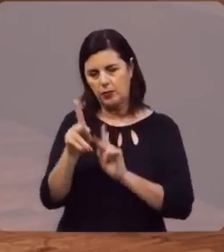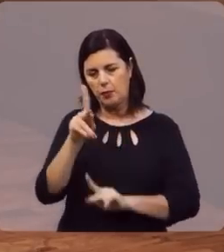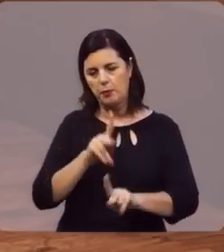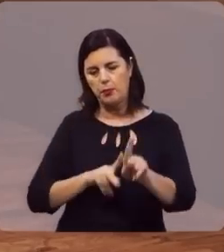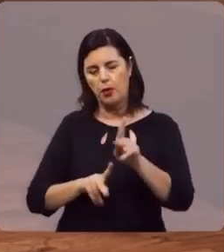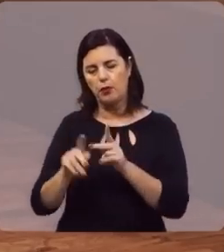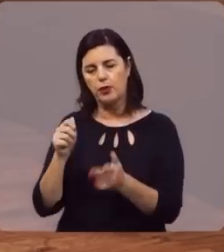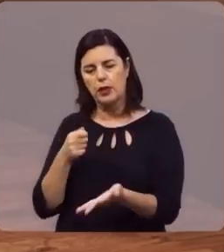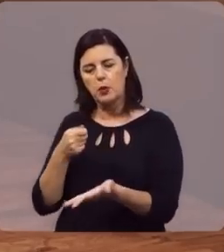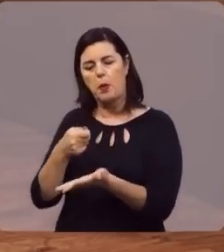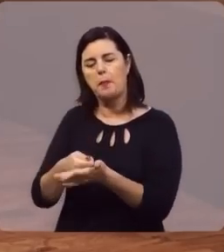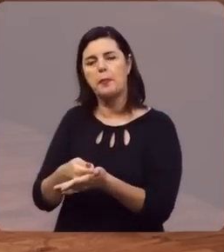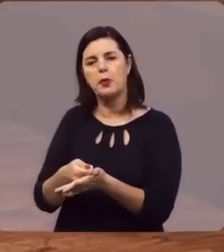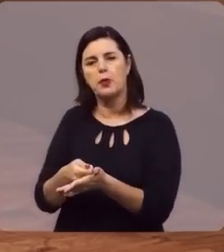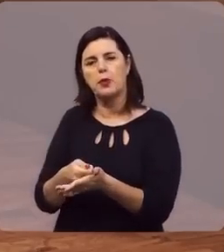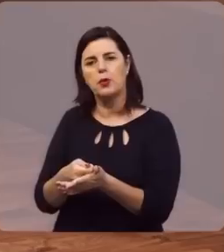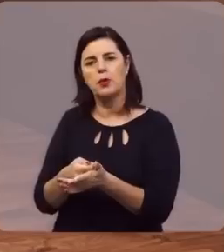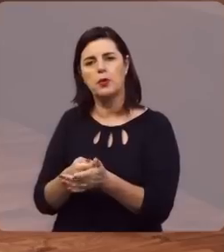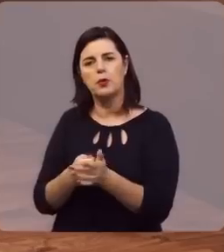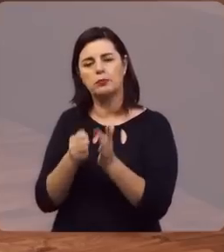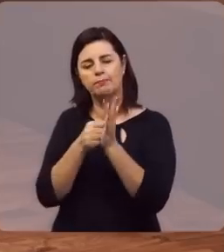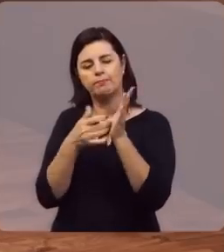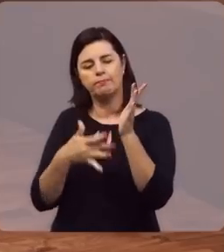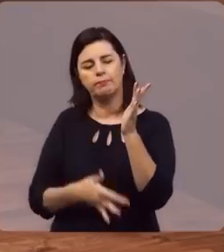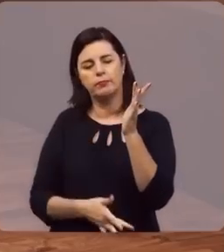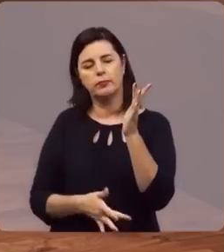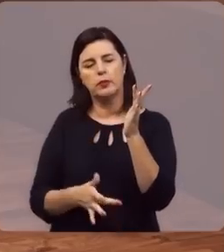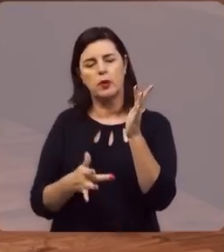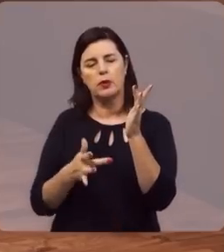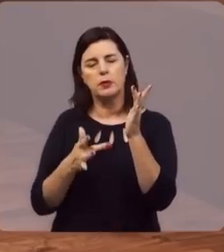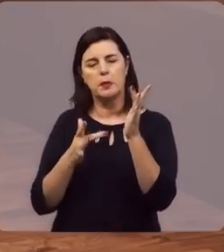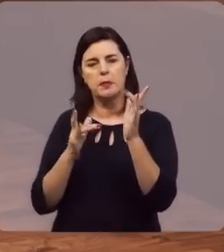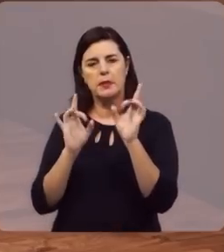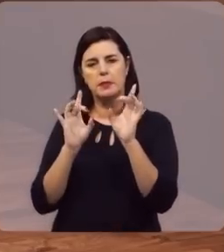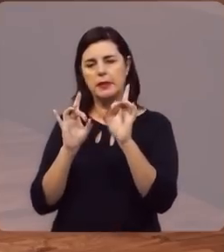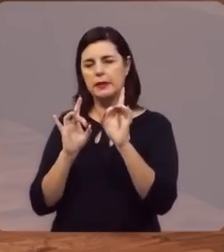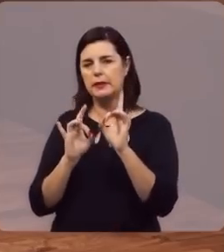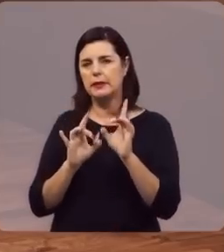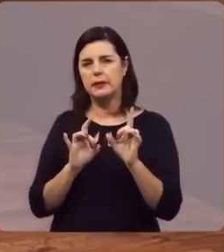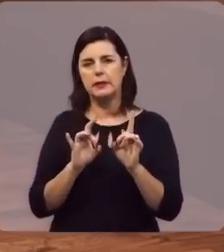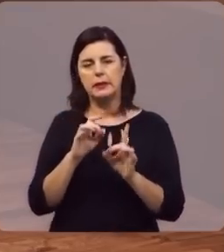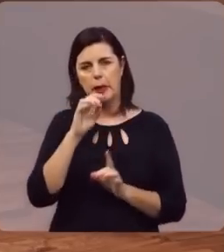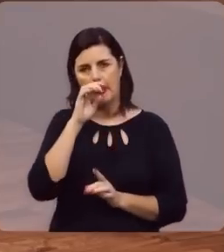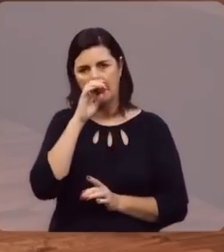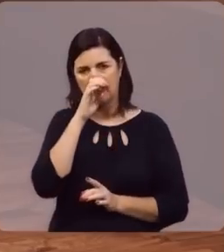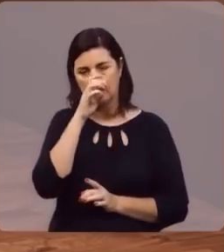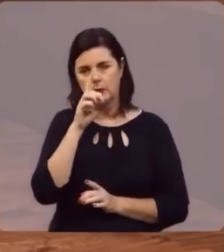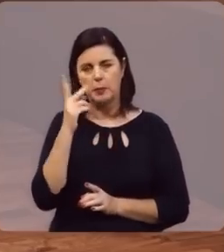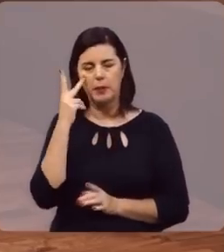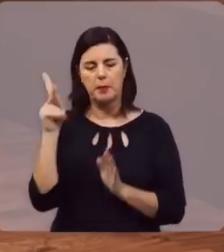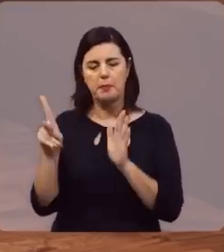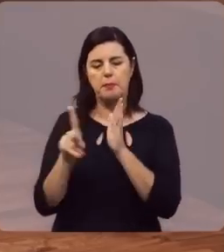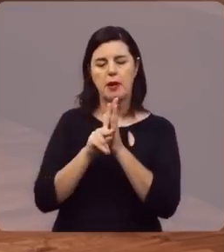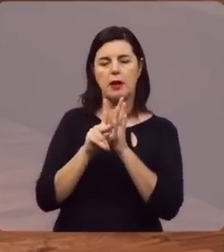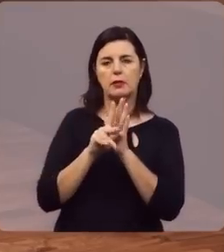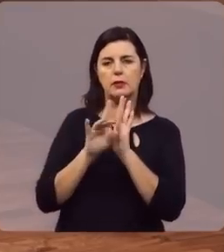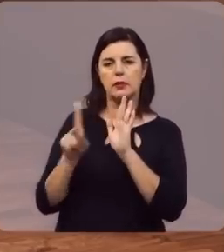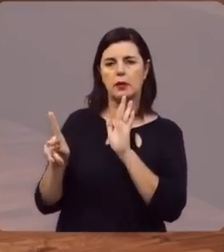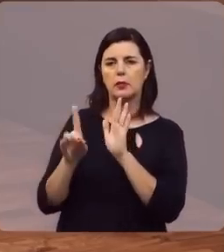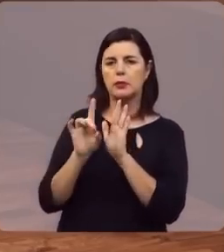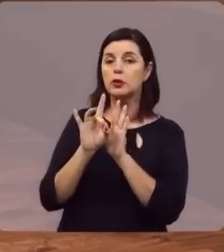povo que ele comprou com preciosismo sangue não com ouro não com prata para sermos propriedades